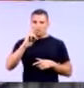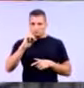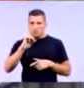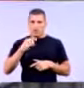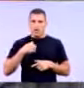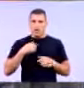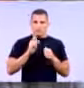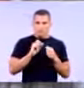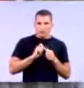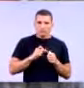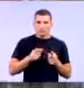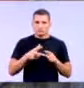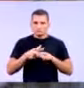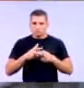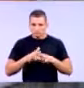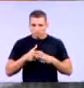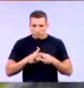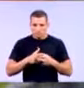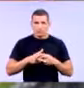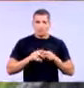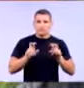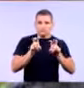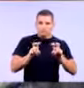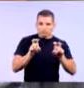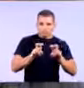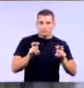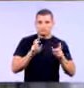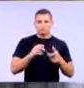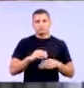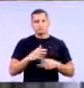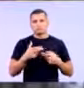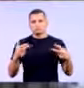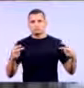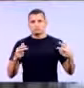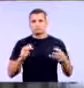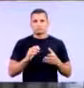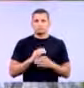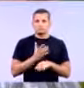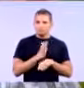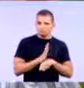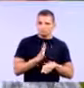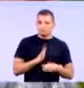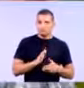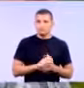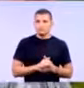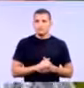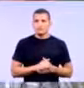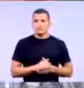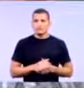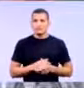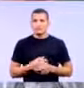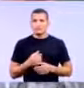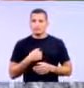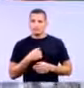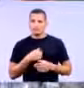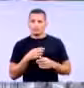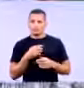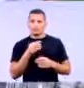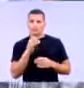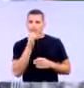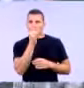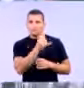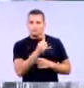realizo manutenção, suporte ao usuário e etc. Essas atividades. Eu tenho o dever de informar a instituição e a